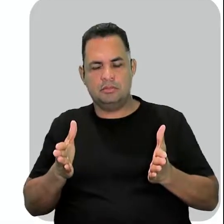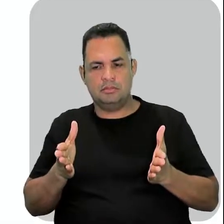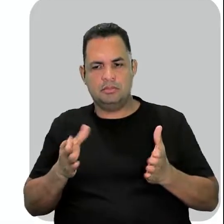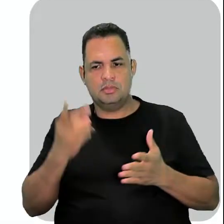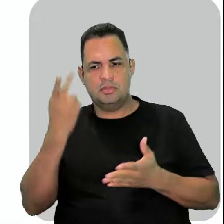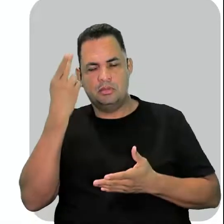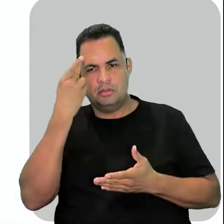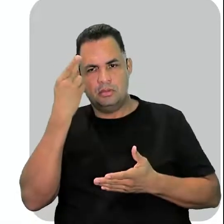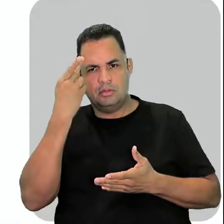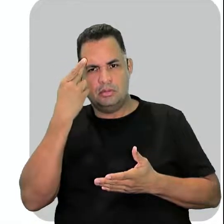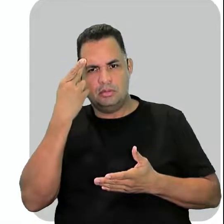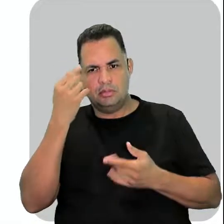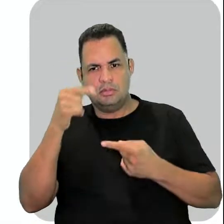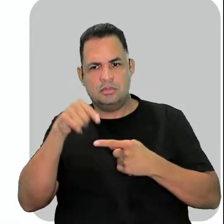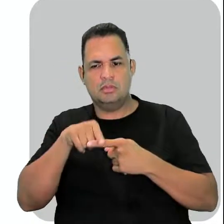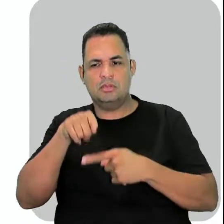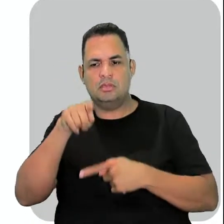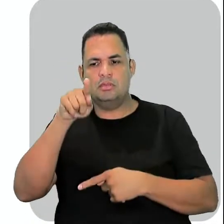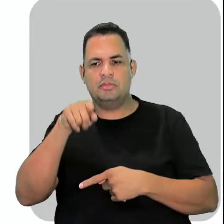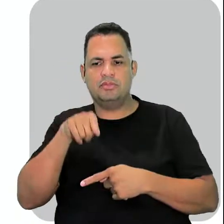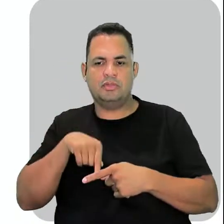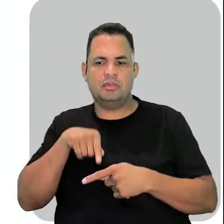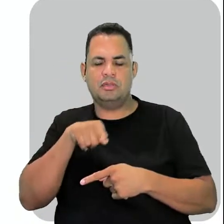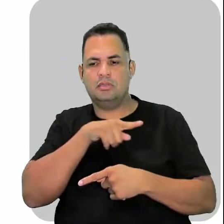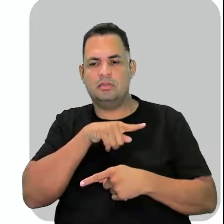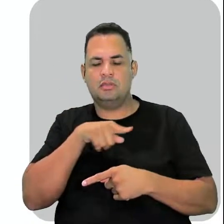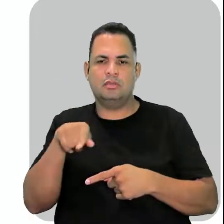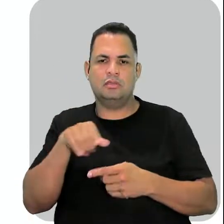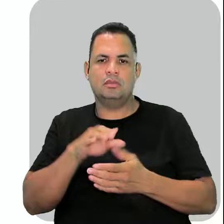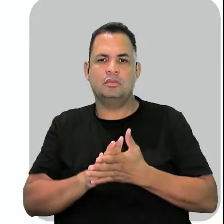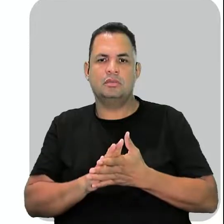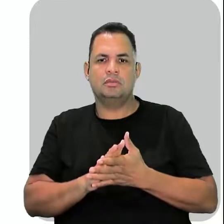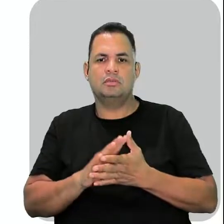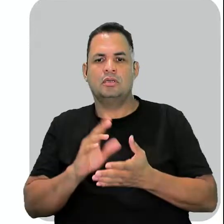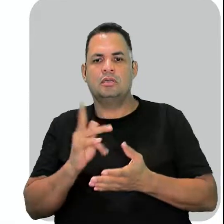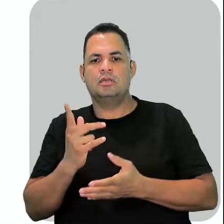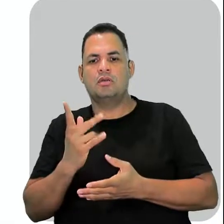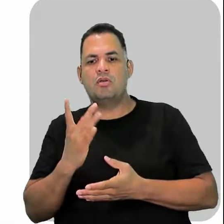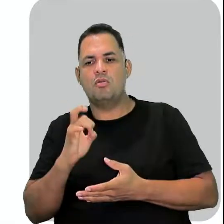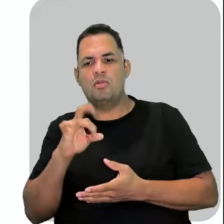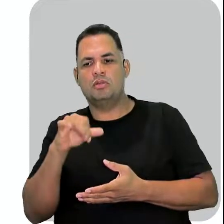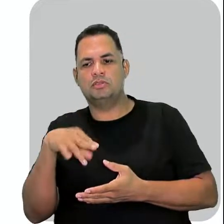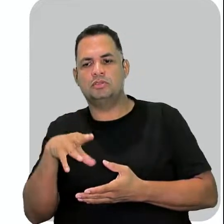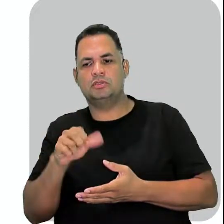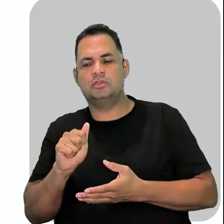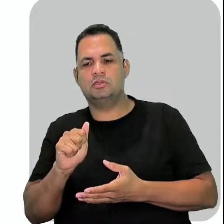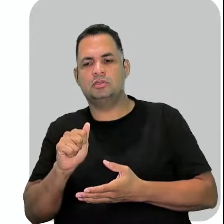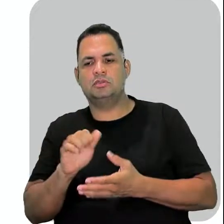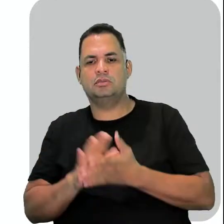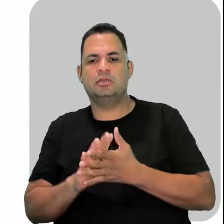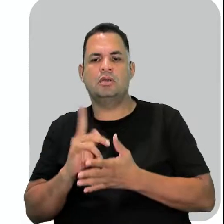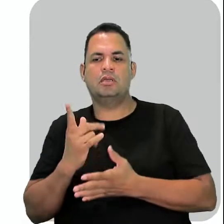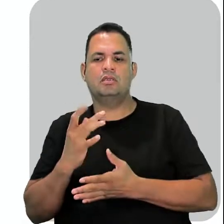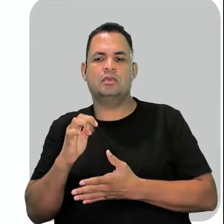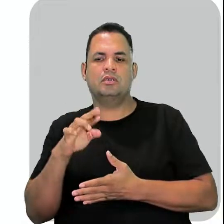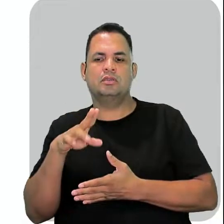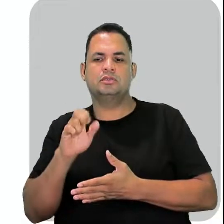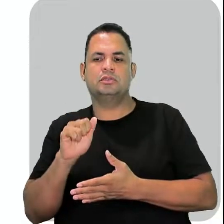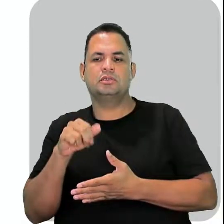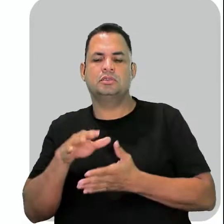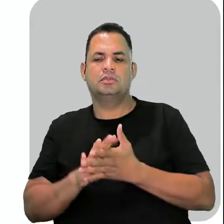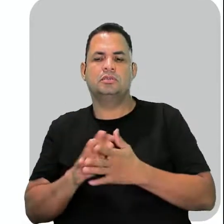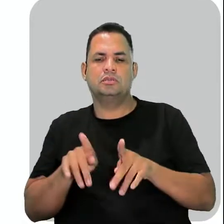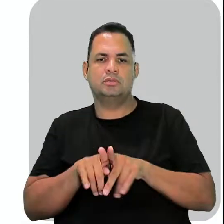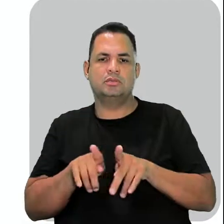cadeia normal, ramificada, cadeia homogênea, cadeia heterogênea, cadeia